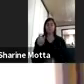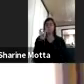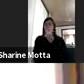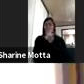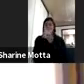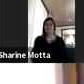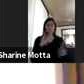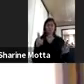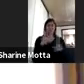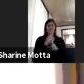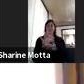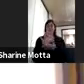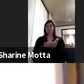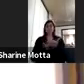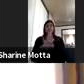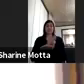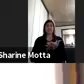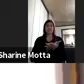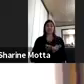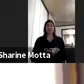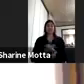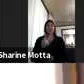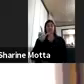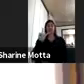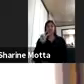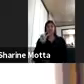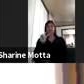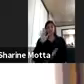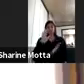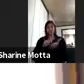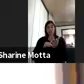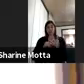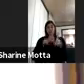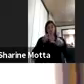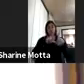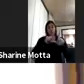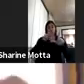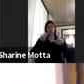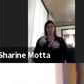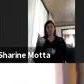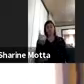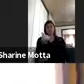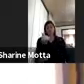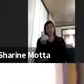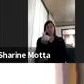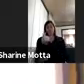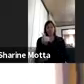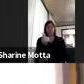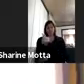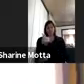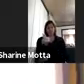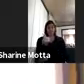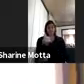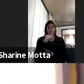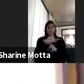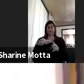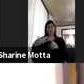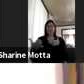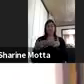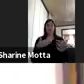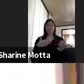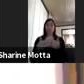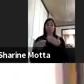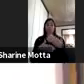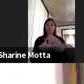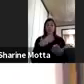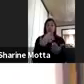vai abaixar o nível de renda da população, e isso sim, em termos de economia, qualquer estudante de economia de primeiro ano